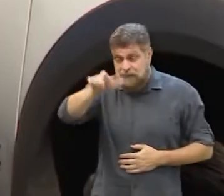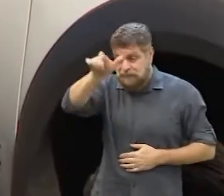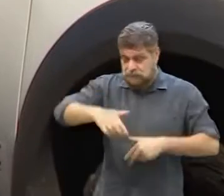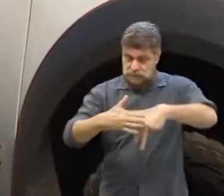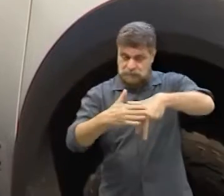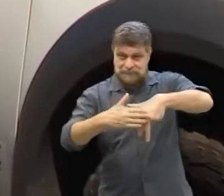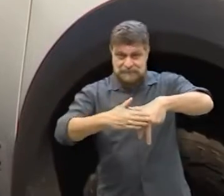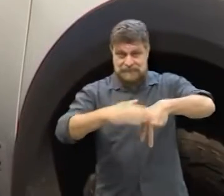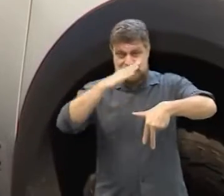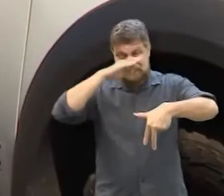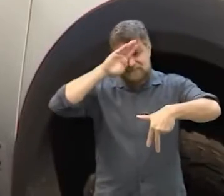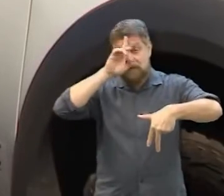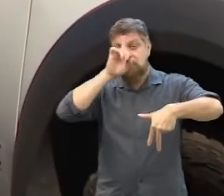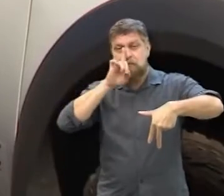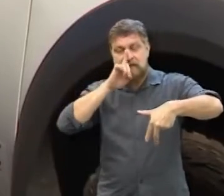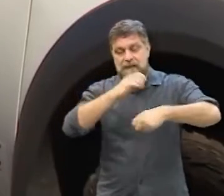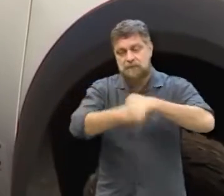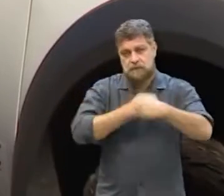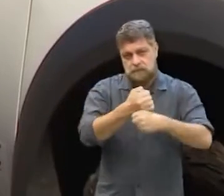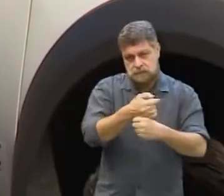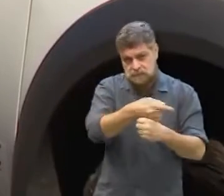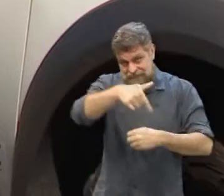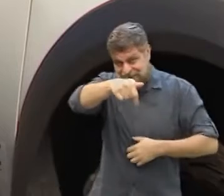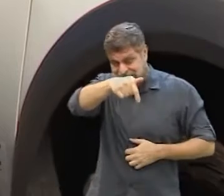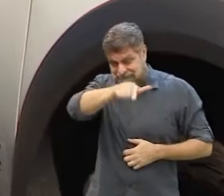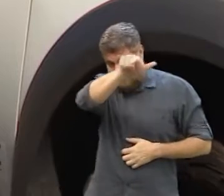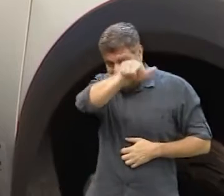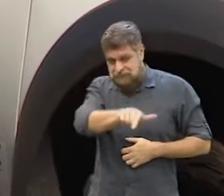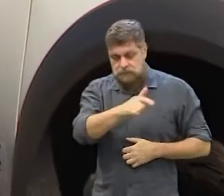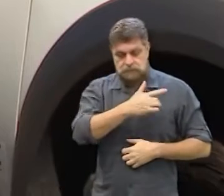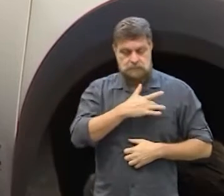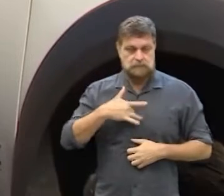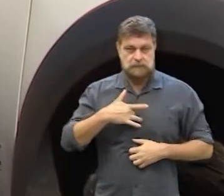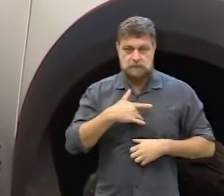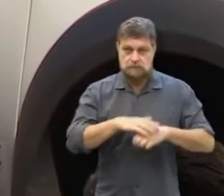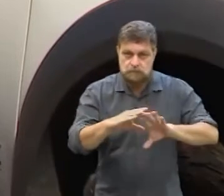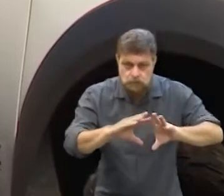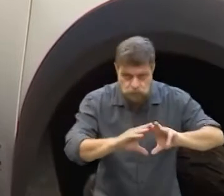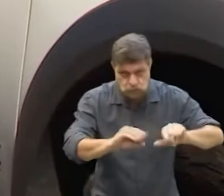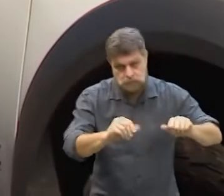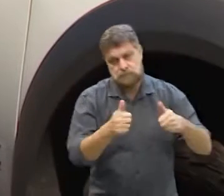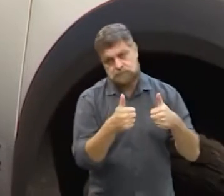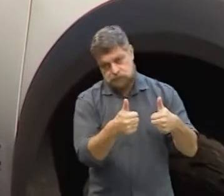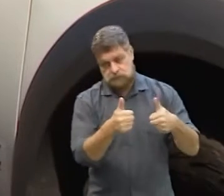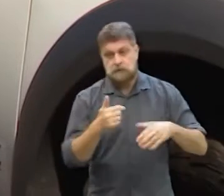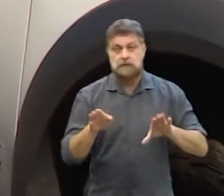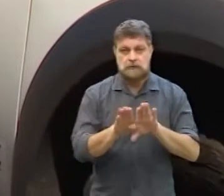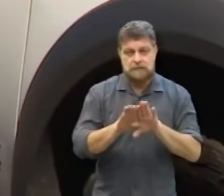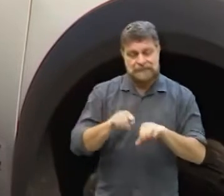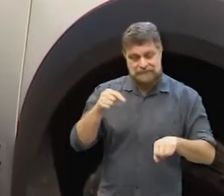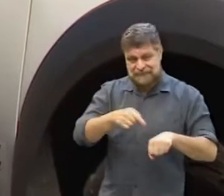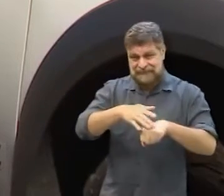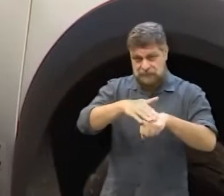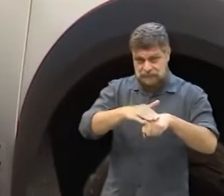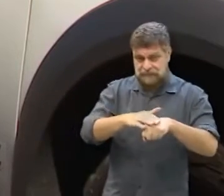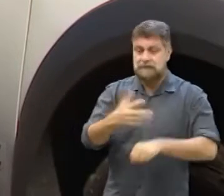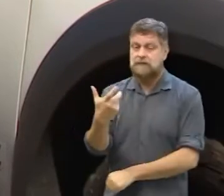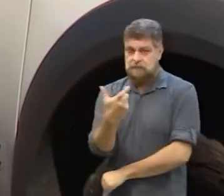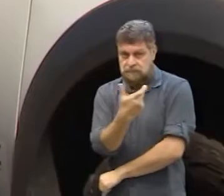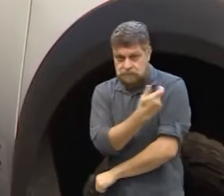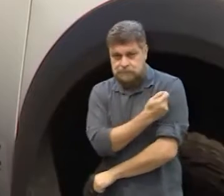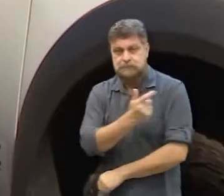amarela registrado em Campinas foi em 2017 e o paciente evoluiu para cura. É importante ressaltar que para a doença